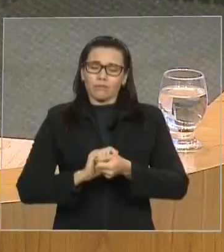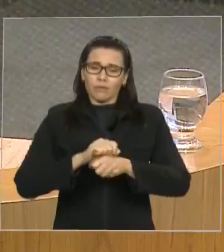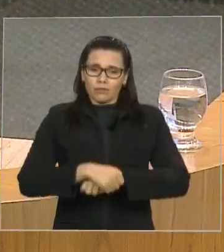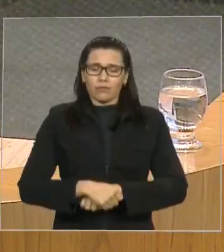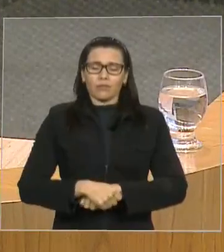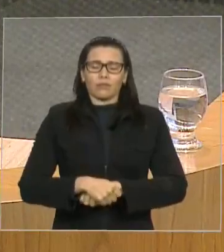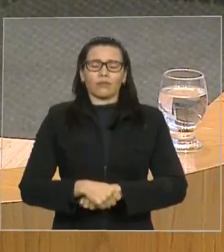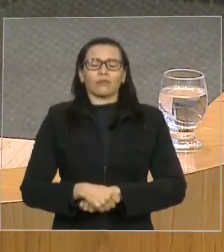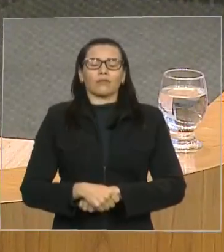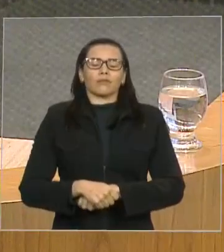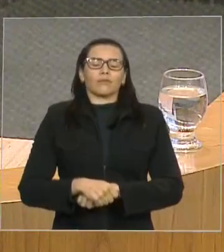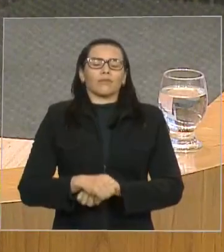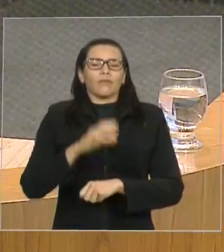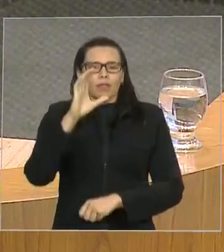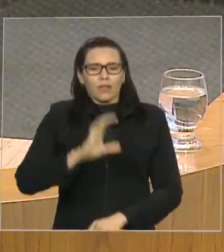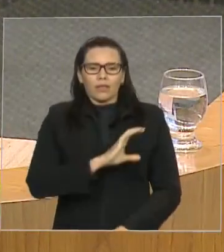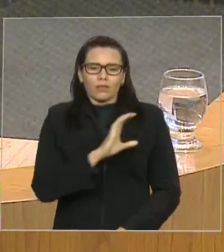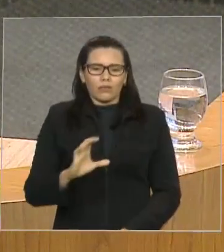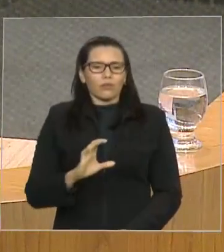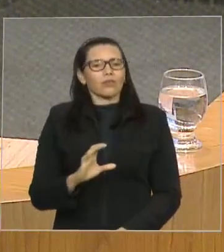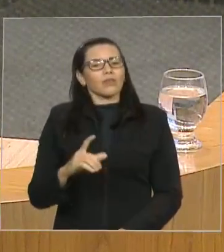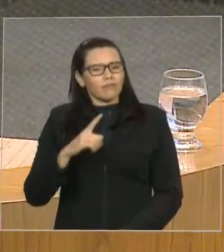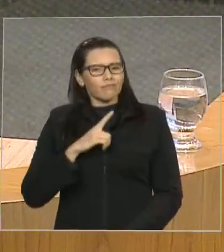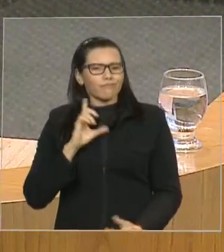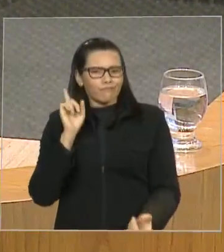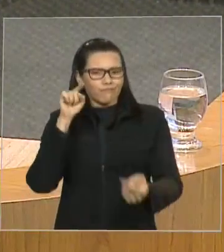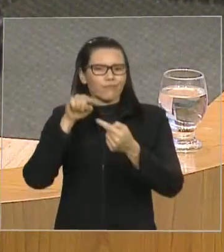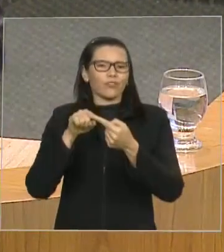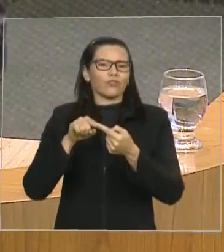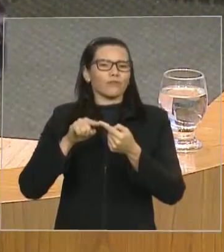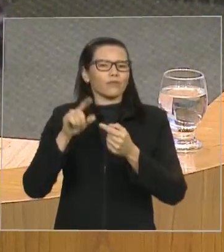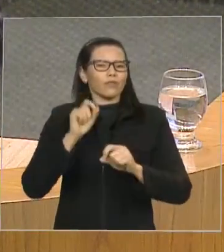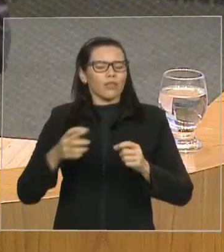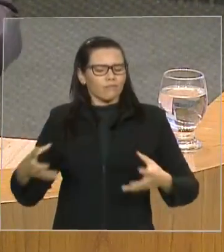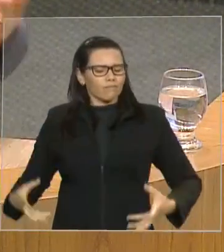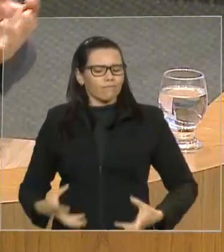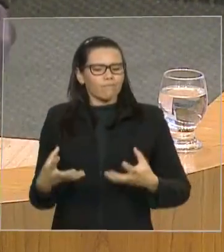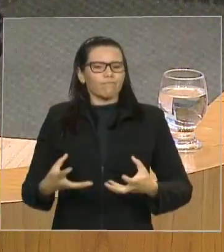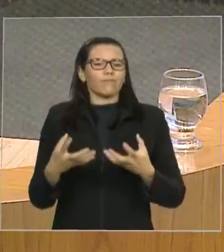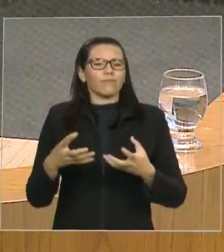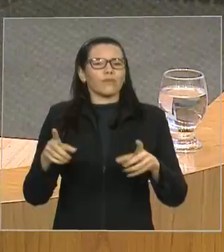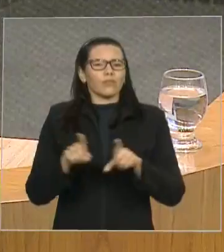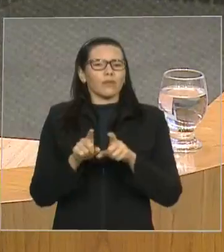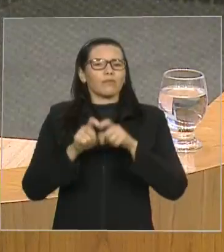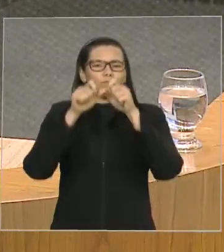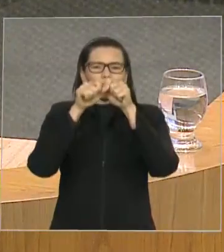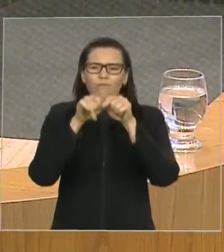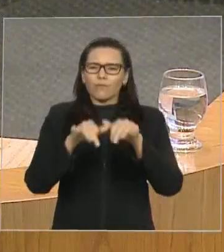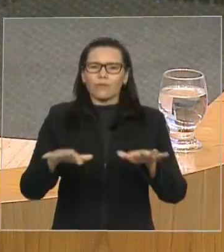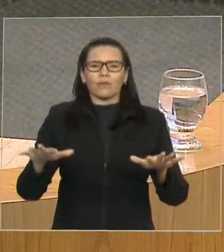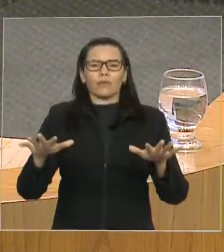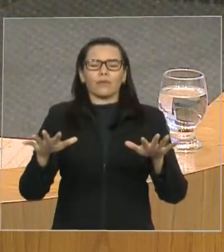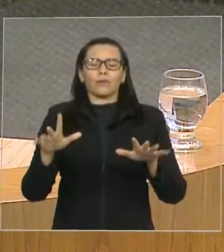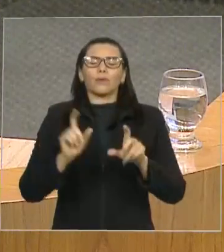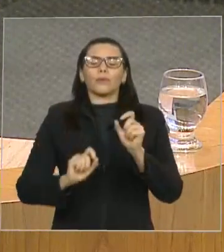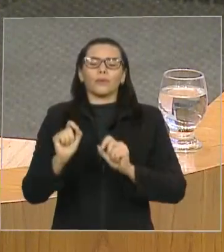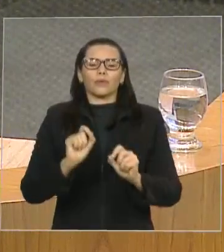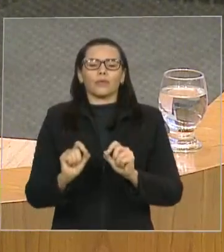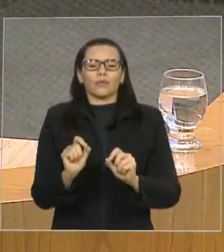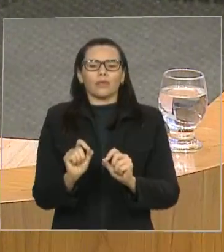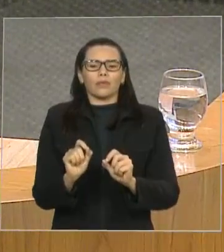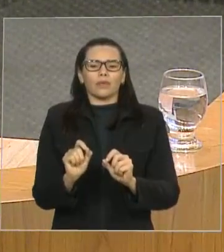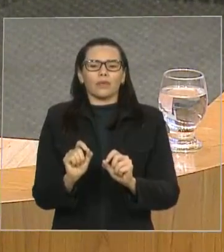de promover na nossa sociedade, através das lideranças que nós formamos e das pessoas que conseguimos